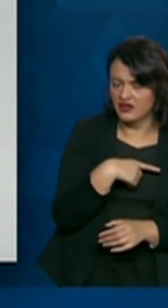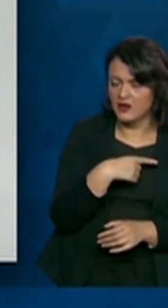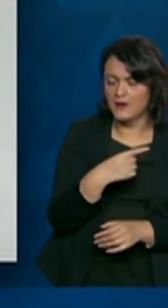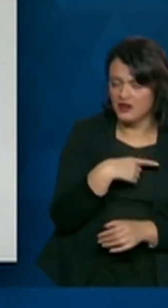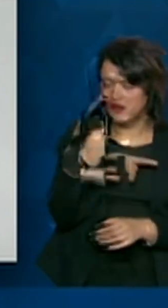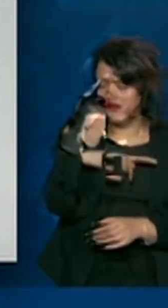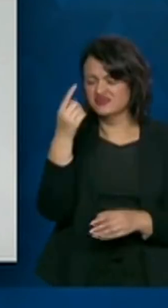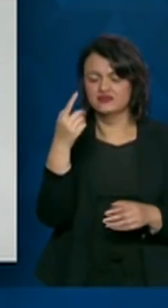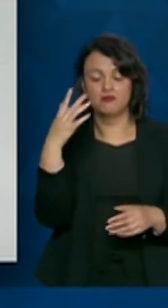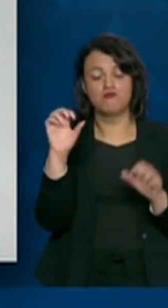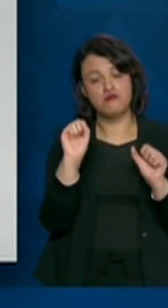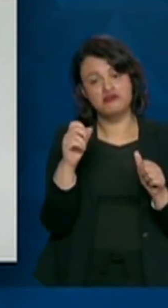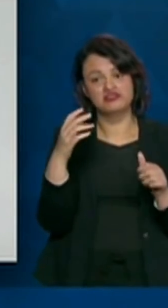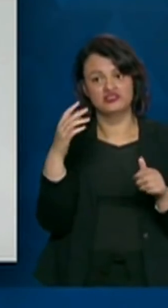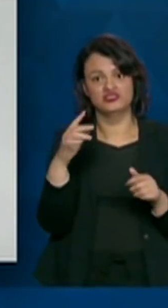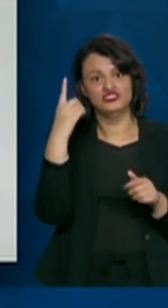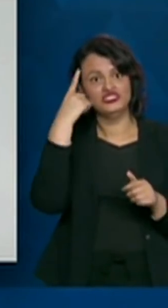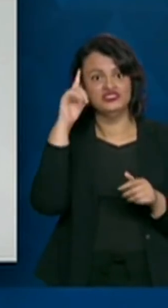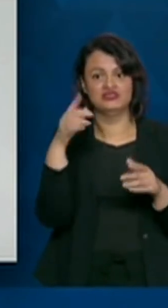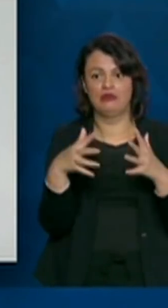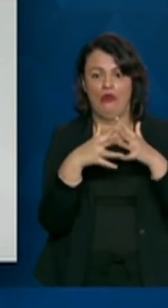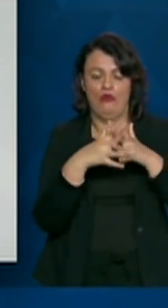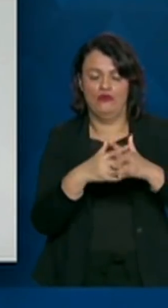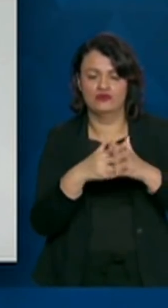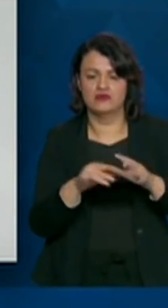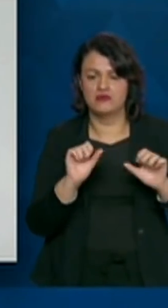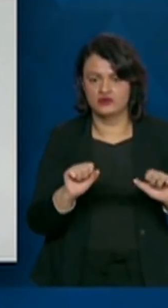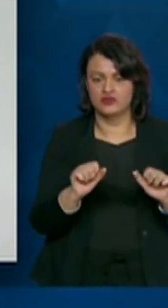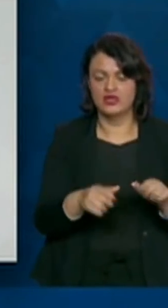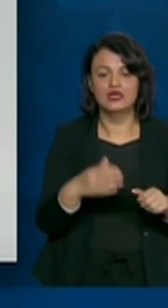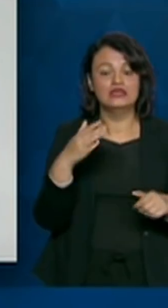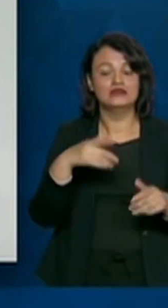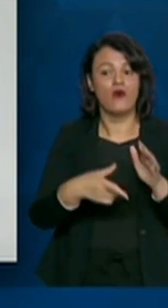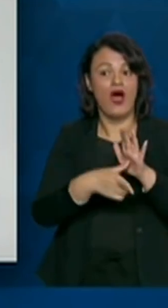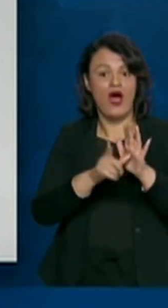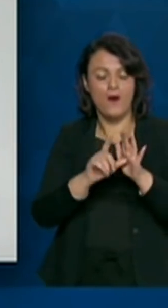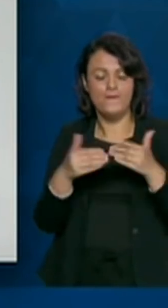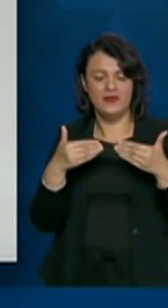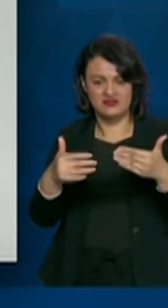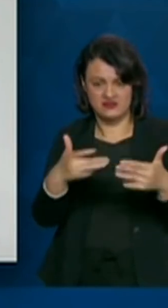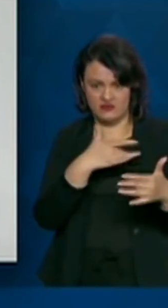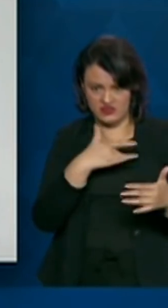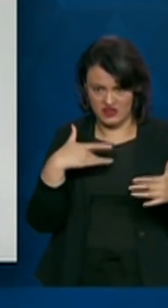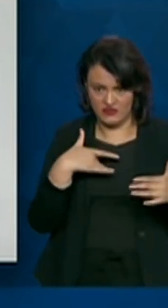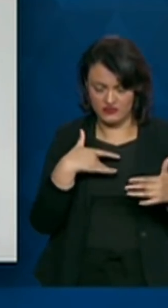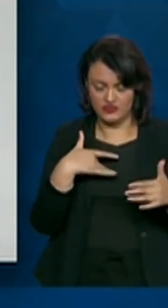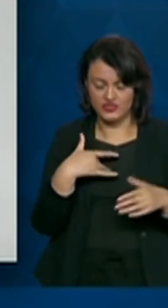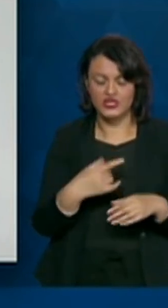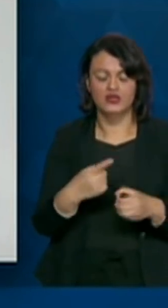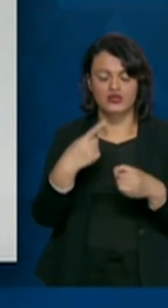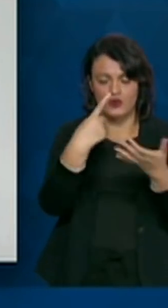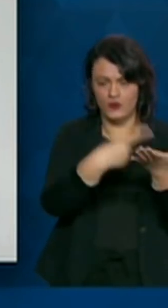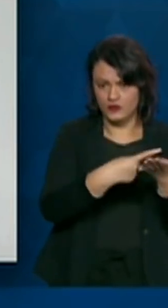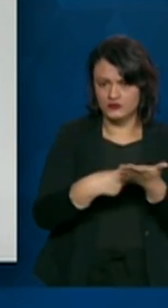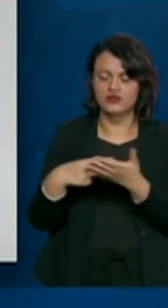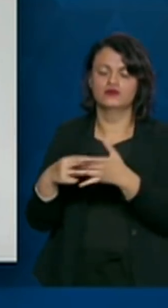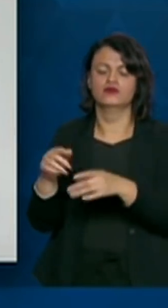com essas datas anteriores. Tá? Então, antes do Ministério da Saúde, em conjunto com estados e